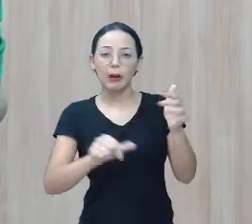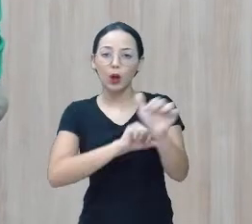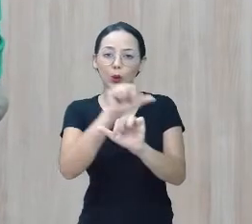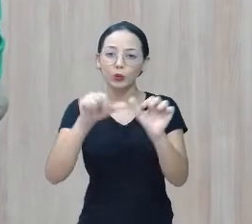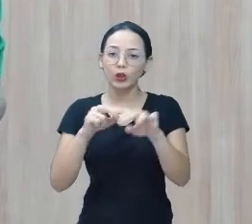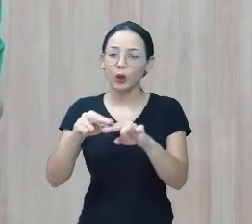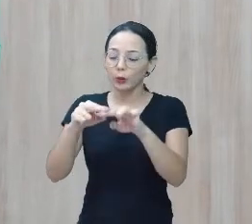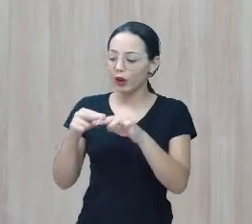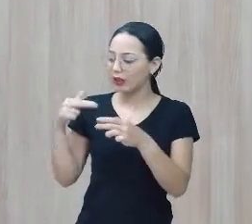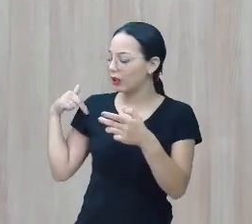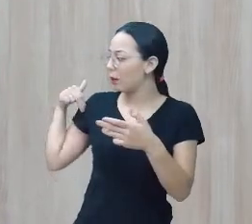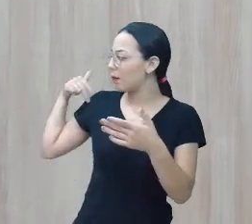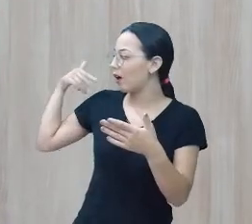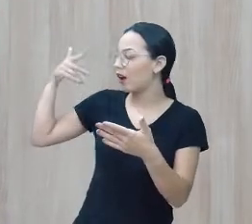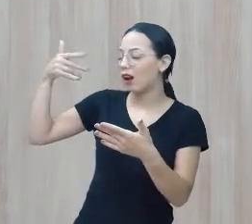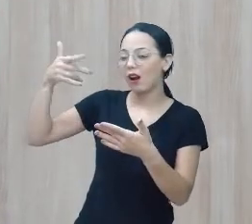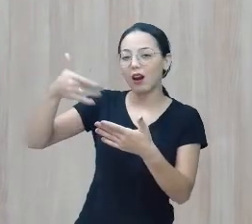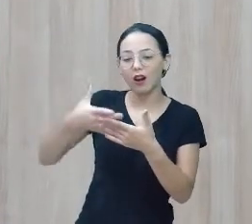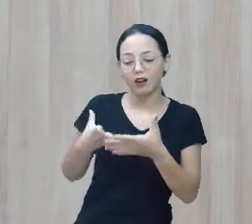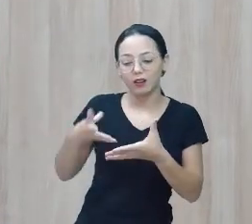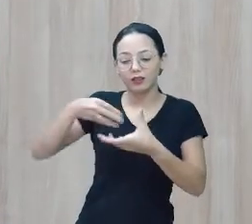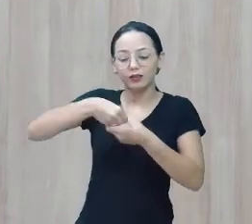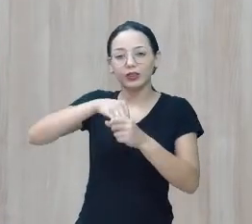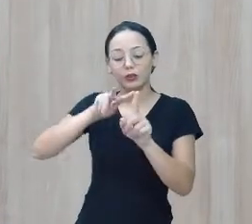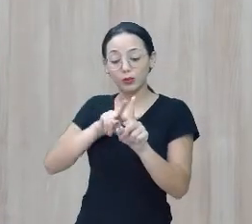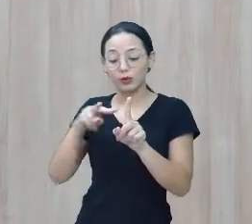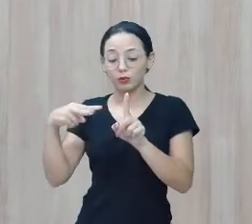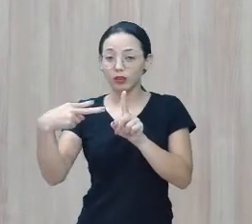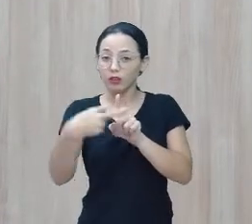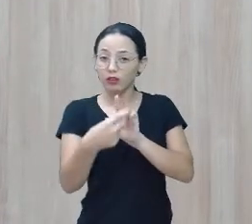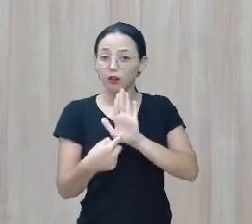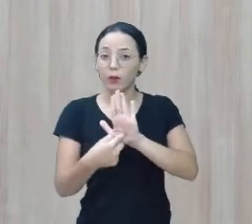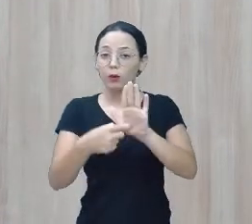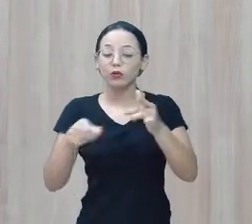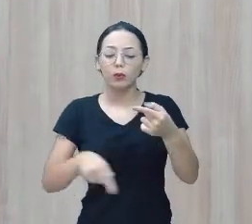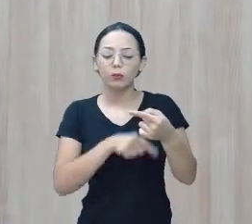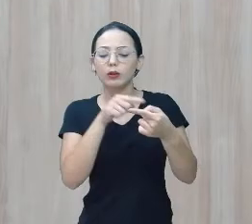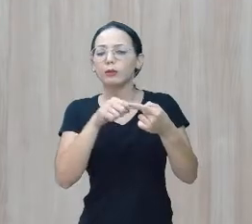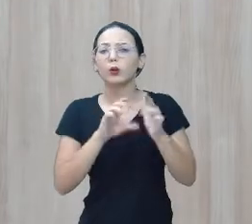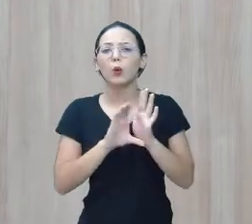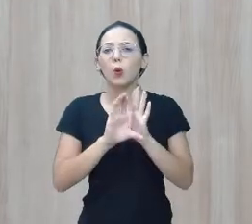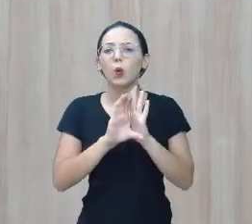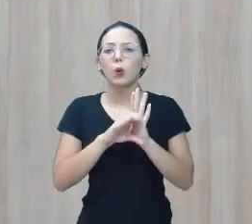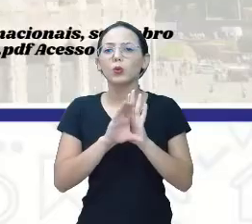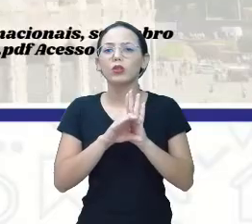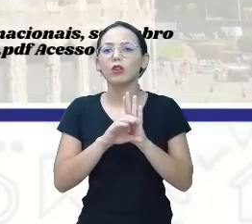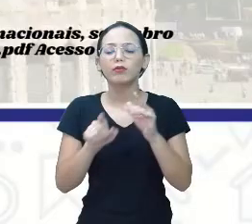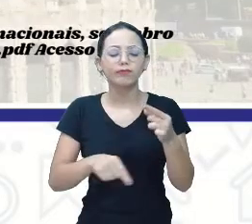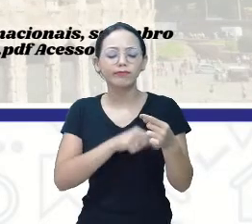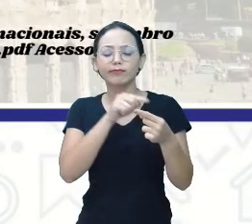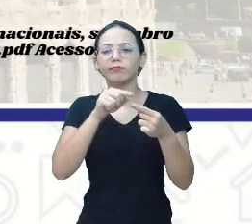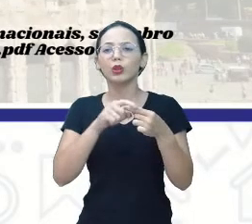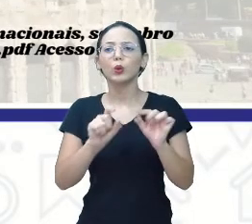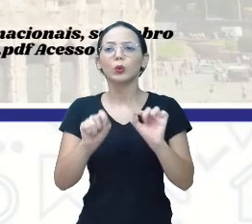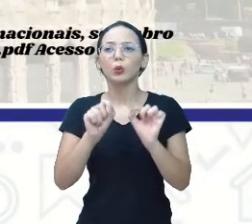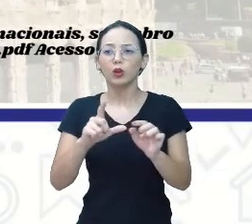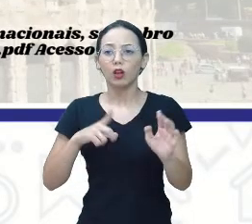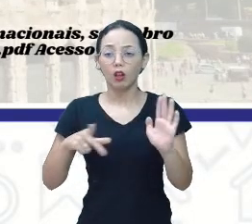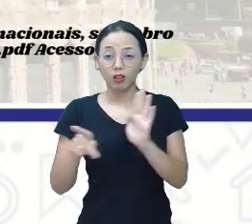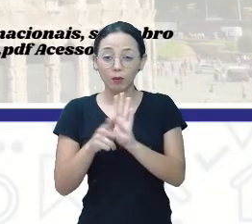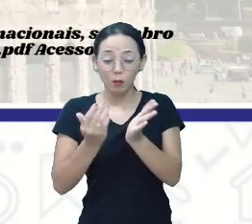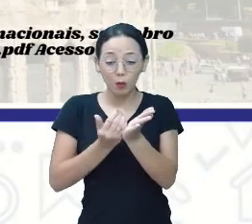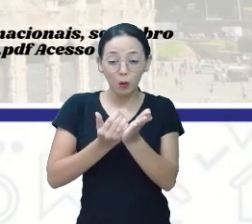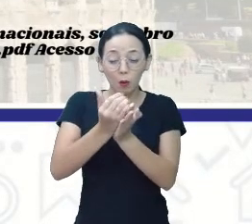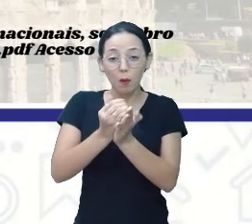do tempo. Então, dentro dessa perspectiva, a gente traz aqui o primeiro conceito. O conceito de império tem as suas raízes